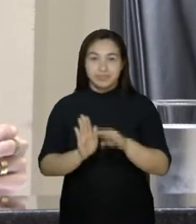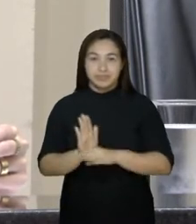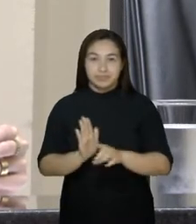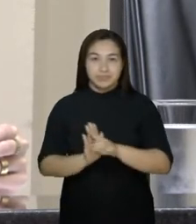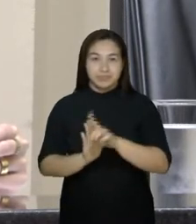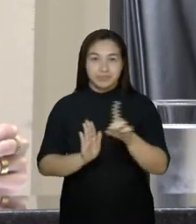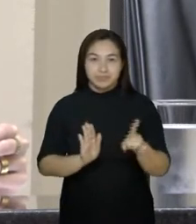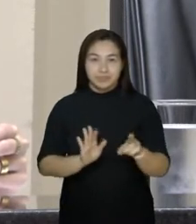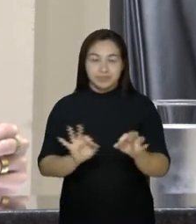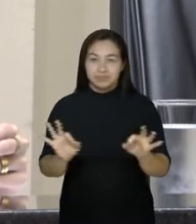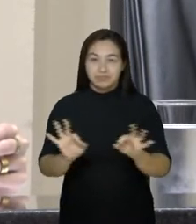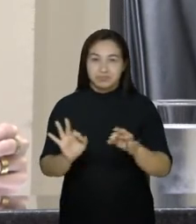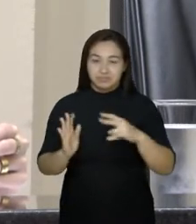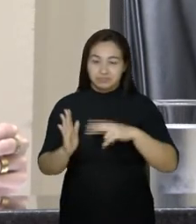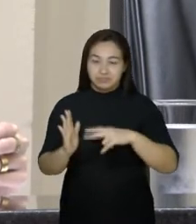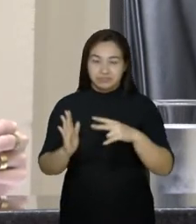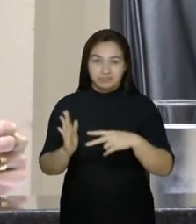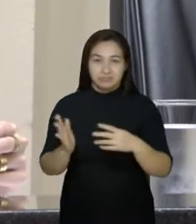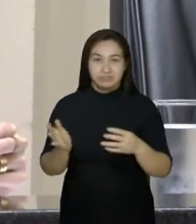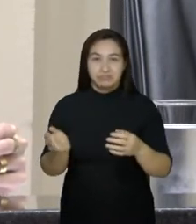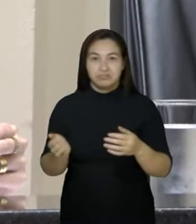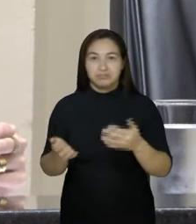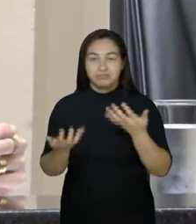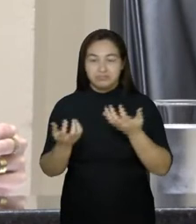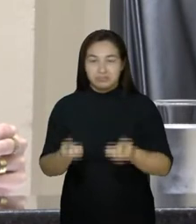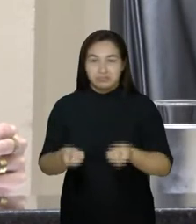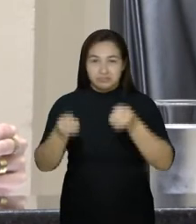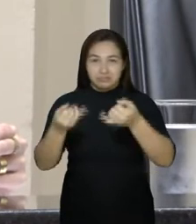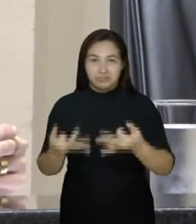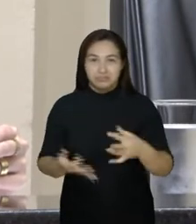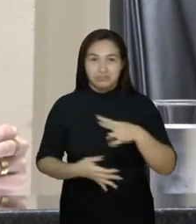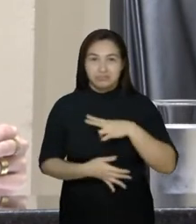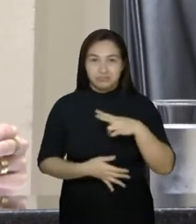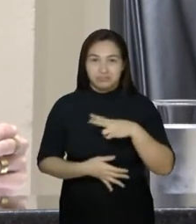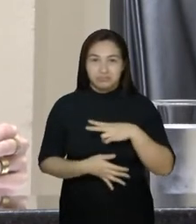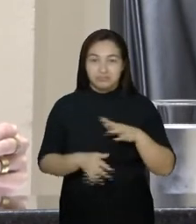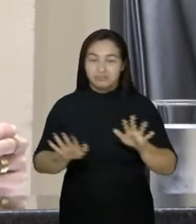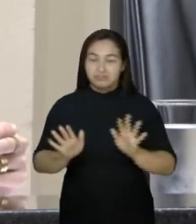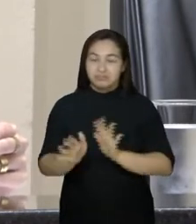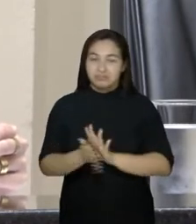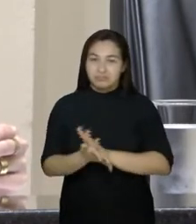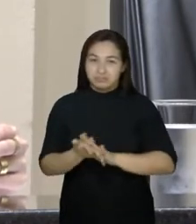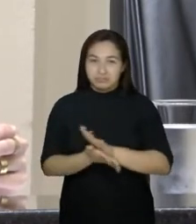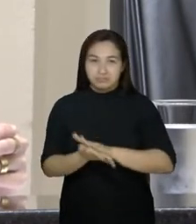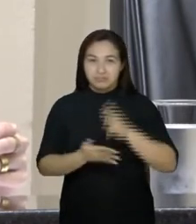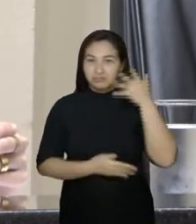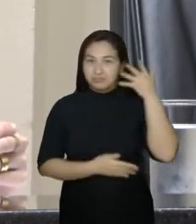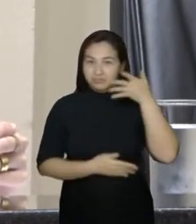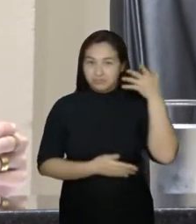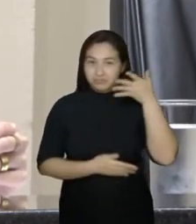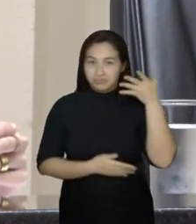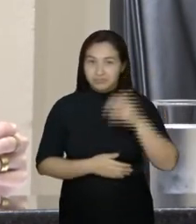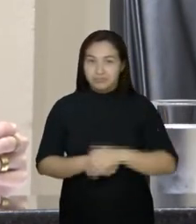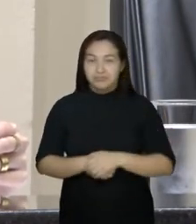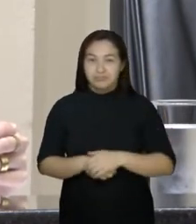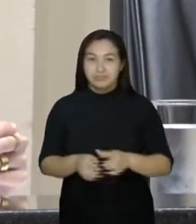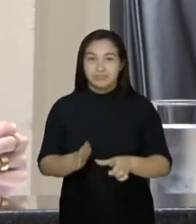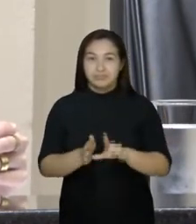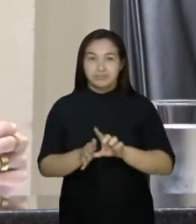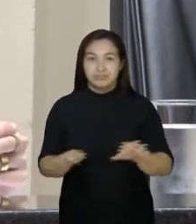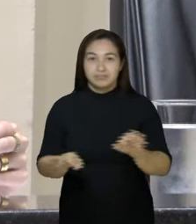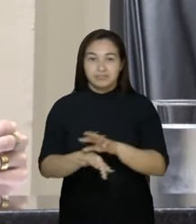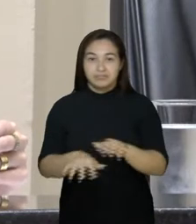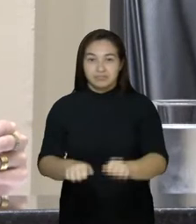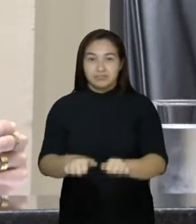Não houve matéria a ser deliberada. Explicações pessoais. Não houve oradores inscritos. Nada mais havendo a tratar, e antes de